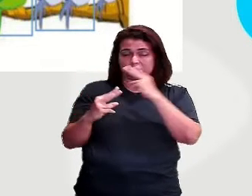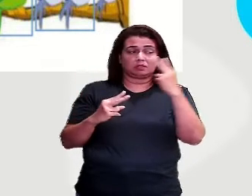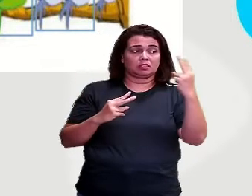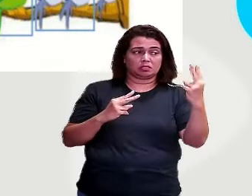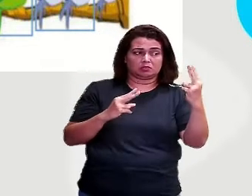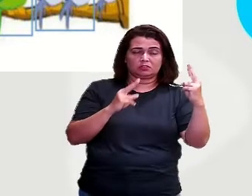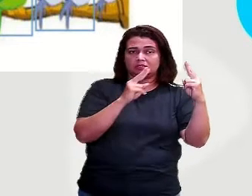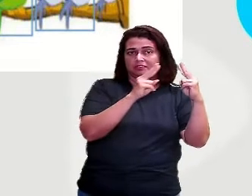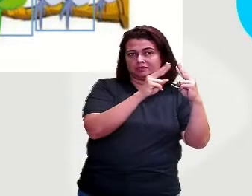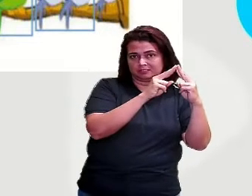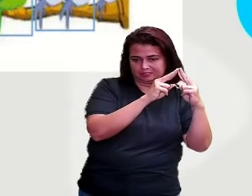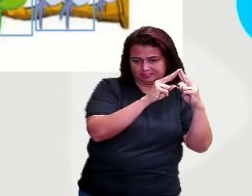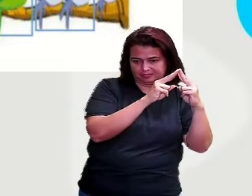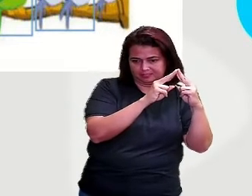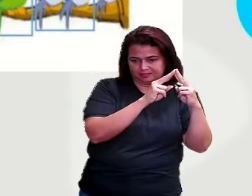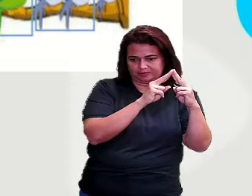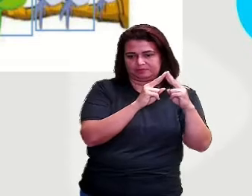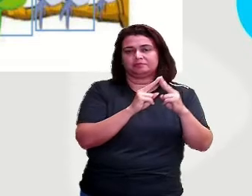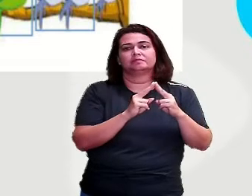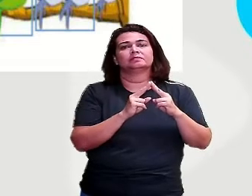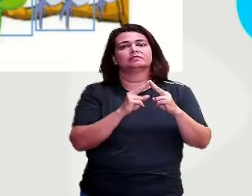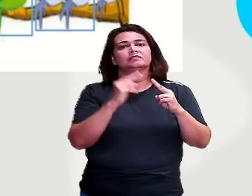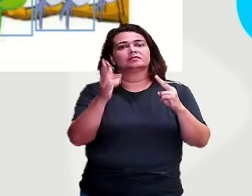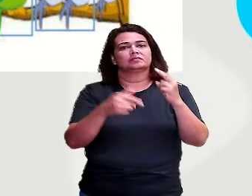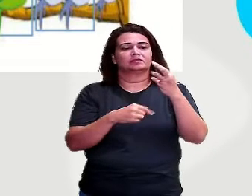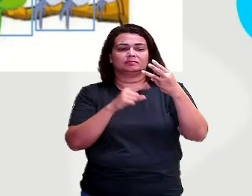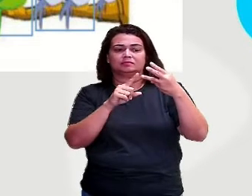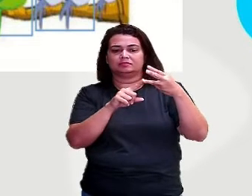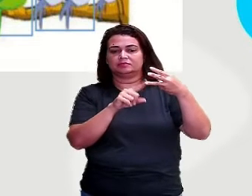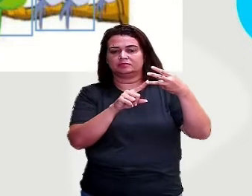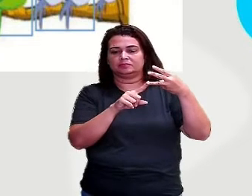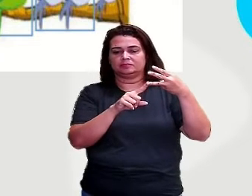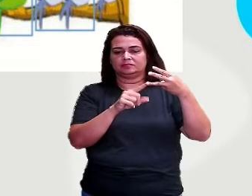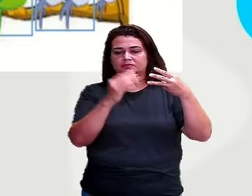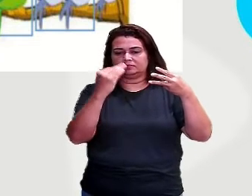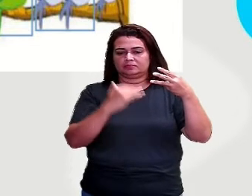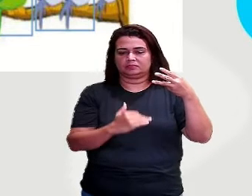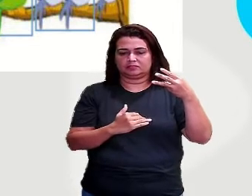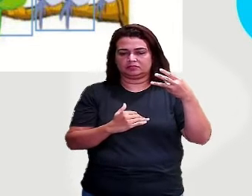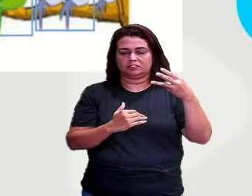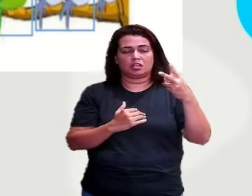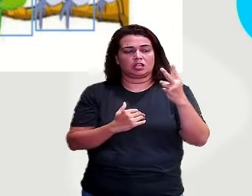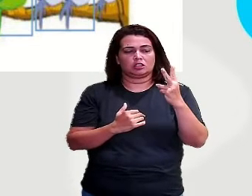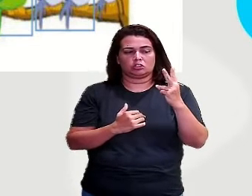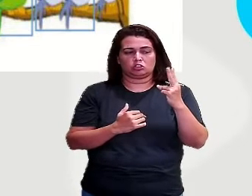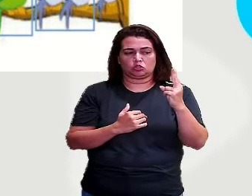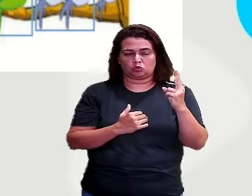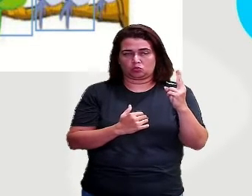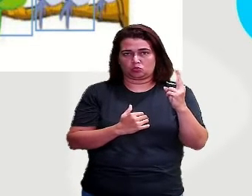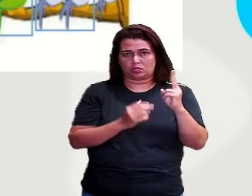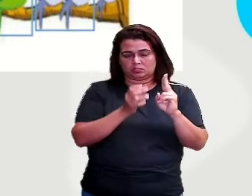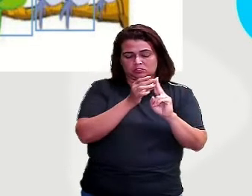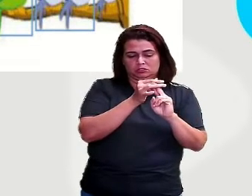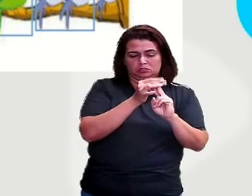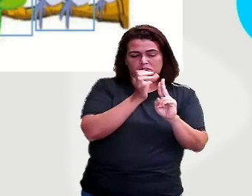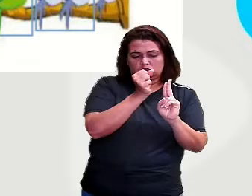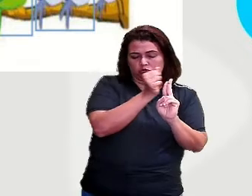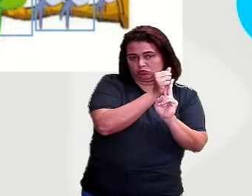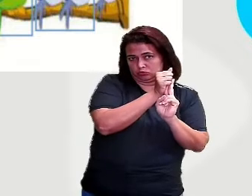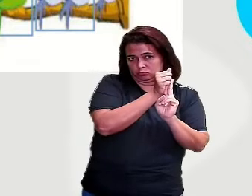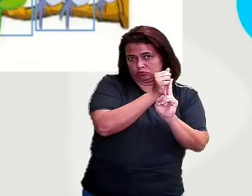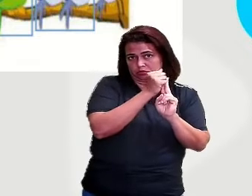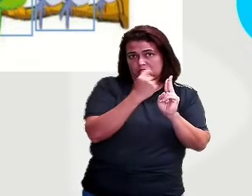é par. Vamos agora para o número 3, lá embaixo, tá vendo? Tem 2 avezinhas juntas, circuladas, e